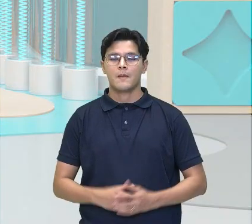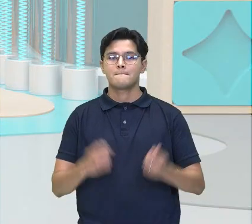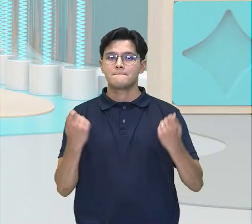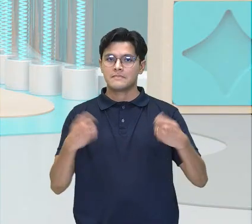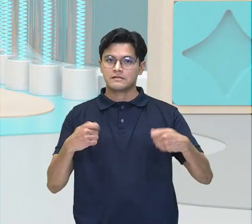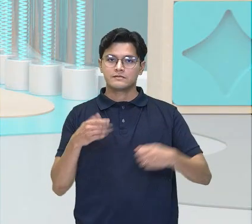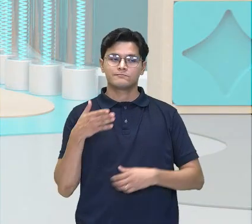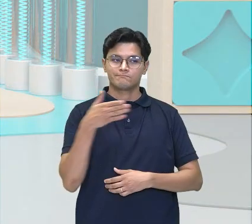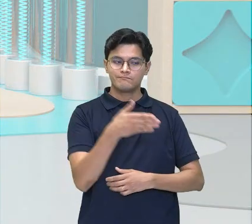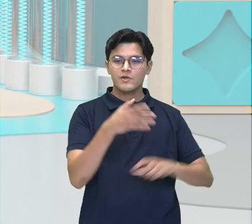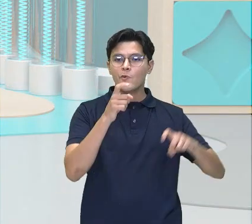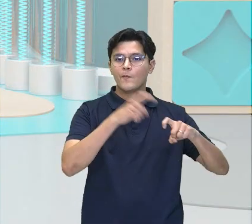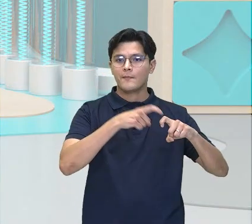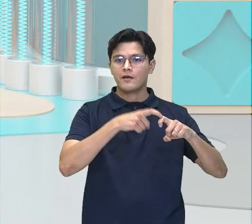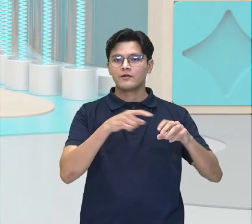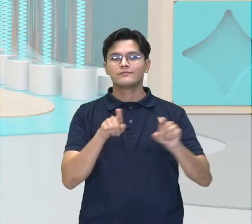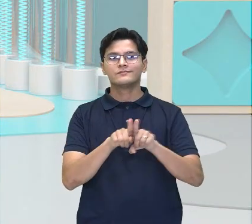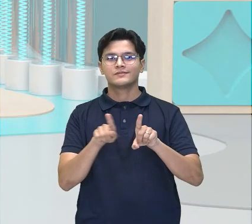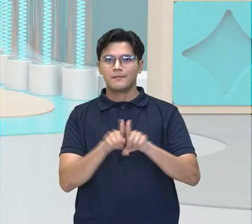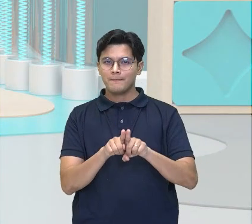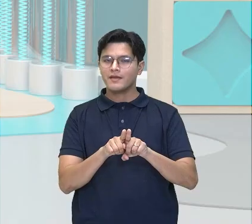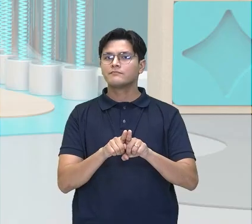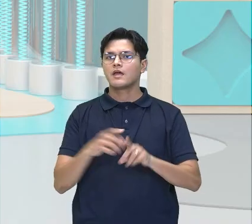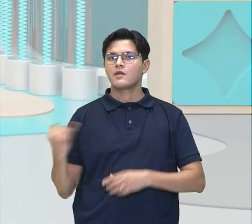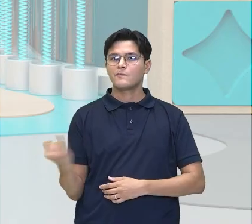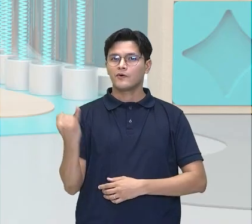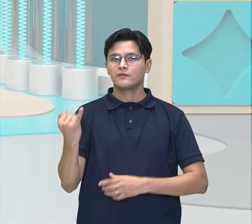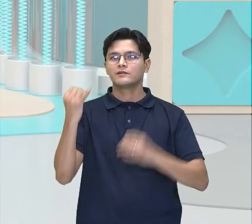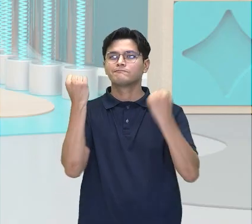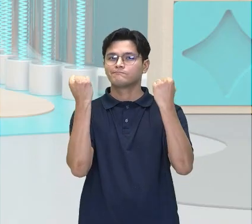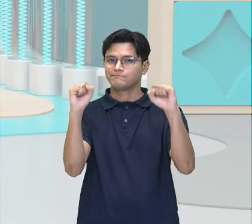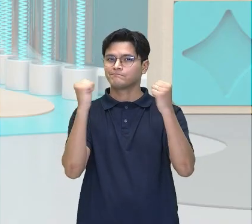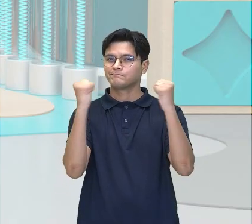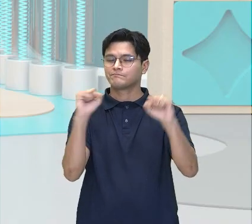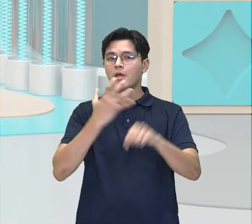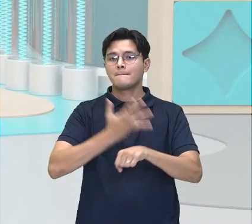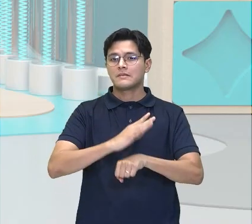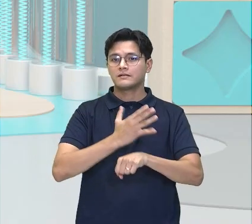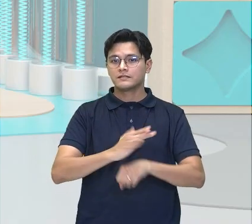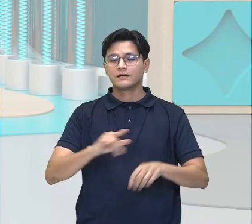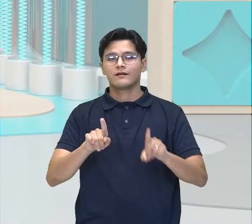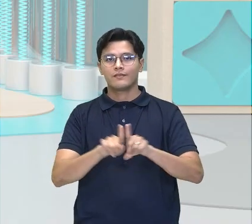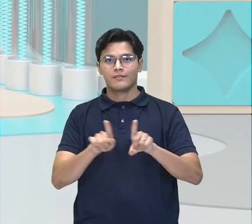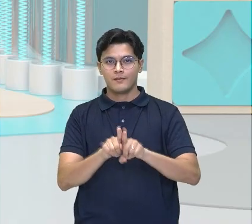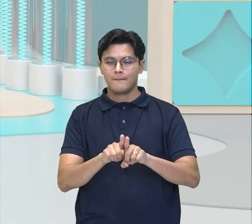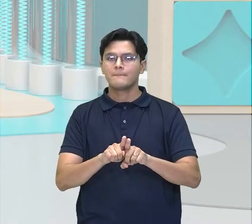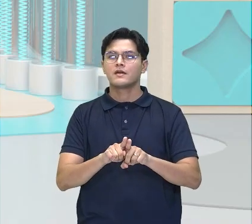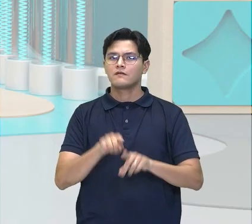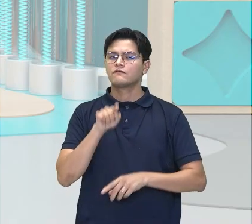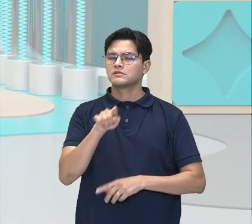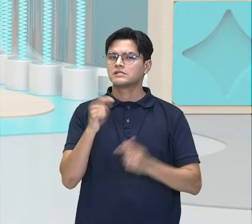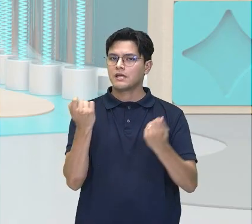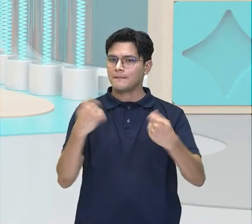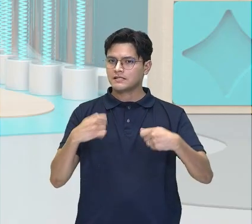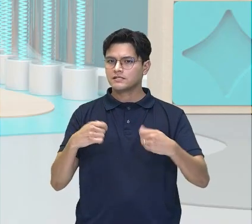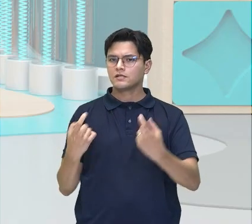e tomar remédio se não tiver atividade física. Você precisa se preocupar ali com reduzir os níveis de consumo de sal,